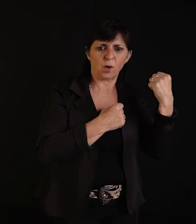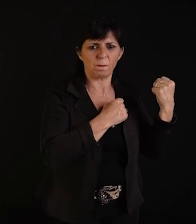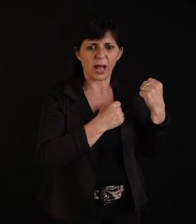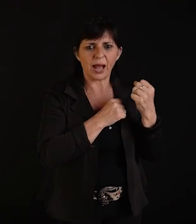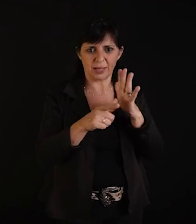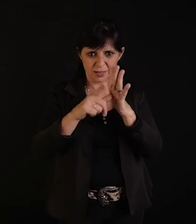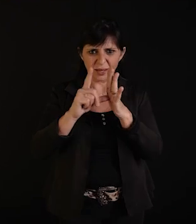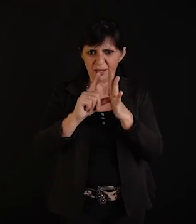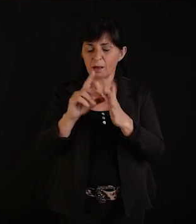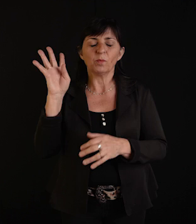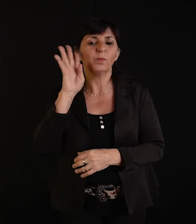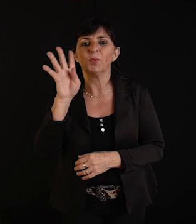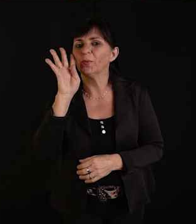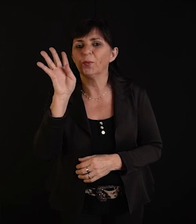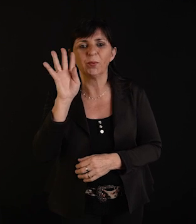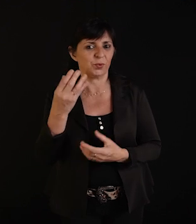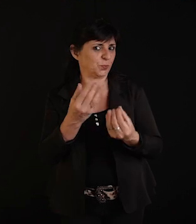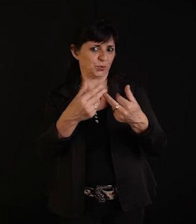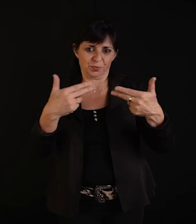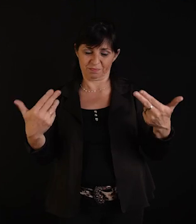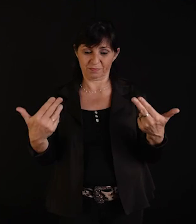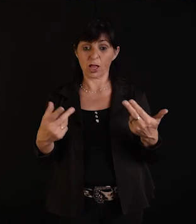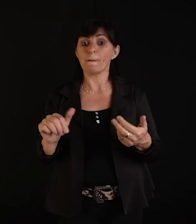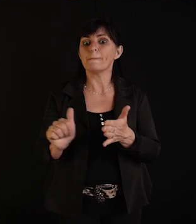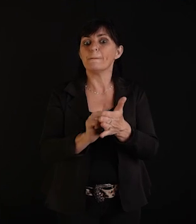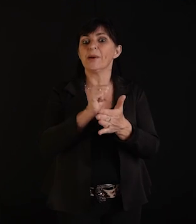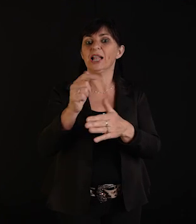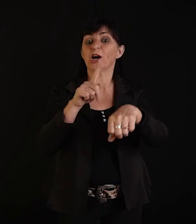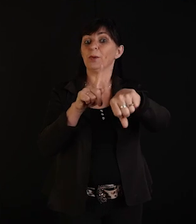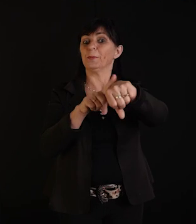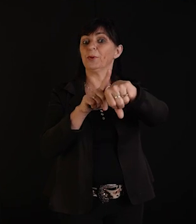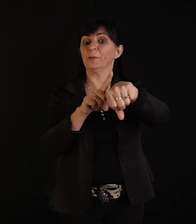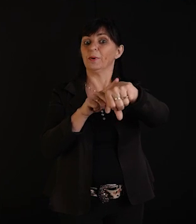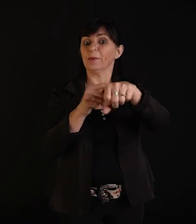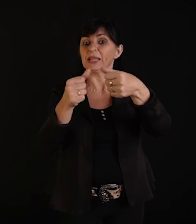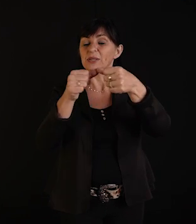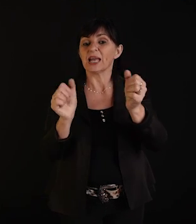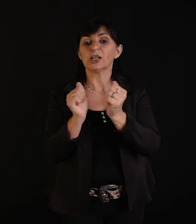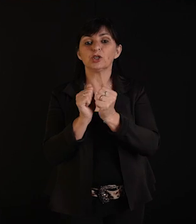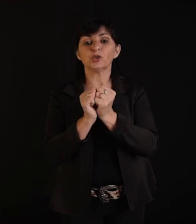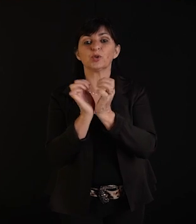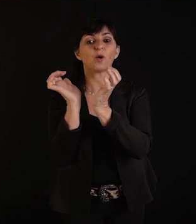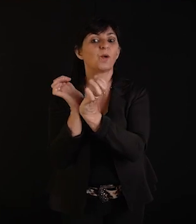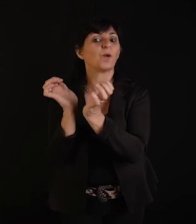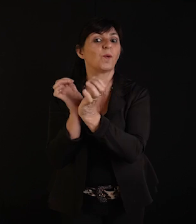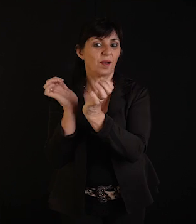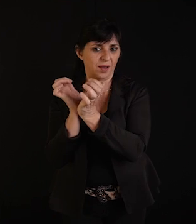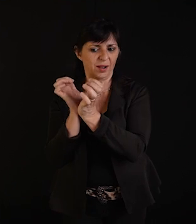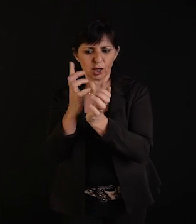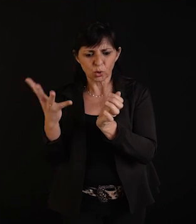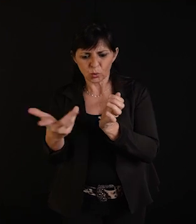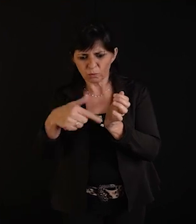para o baile, é muito legal, é legal. Mas principalmente o melhor momento é estar entre os colegas, cara. É, se dando